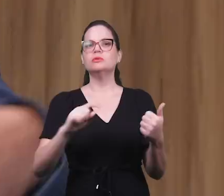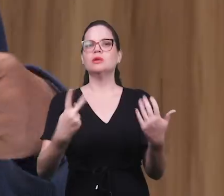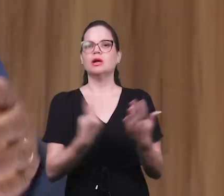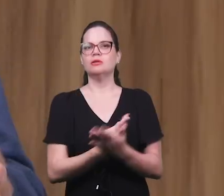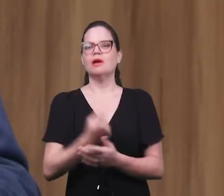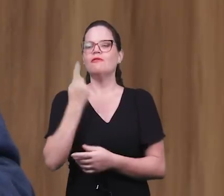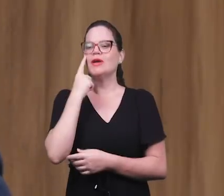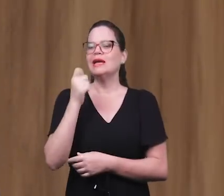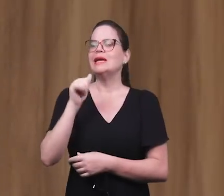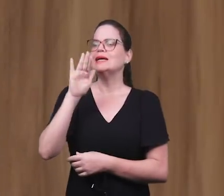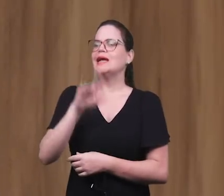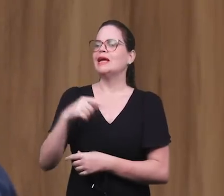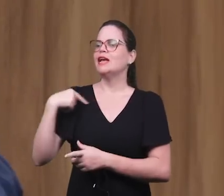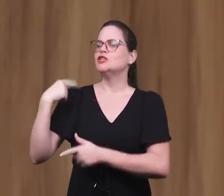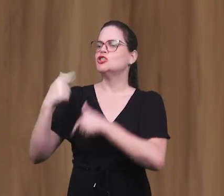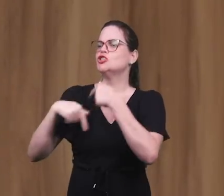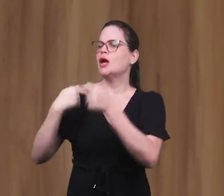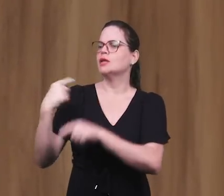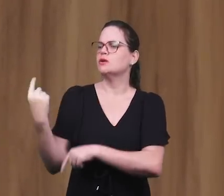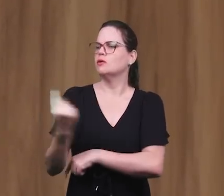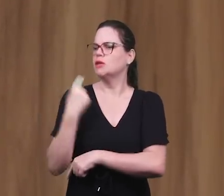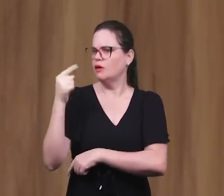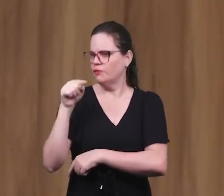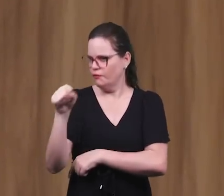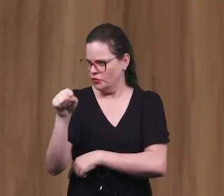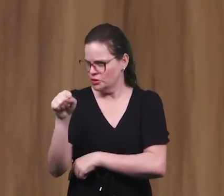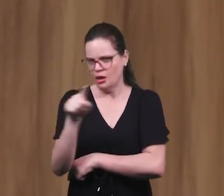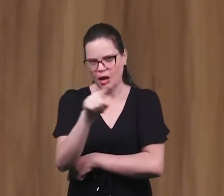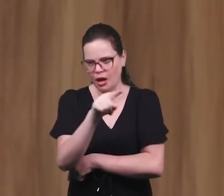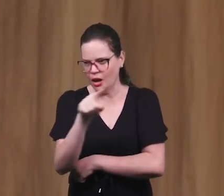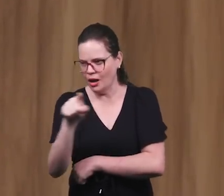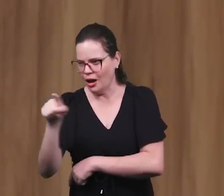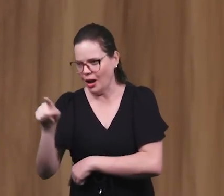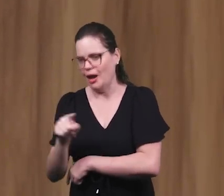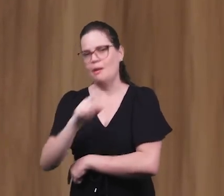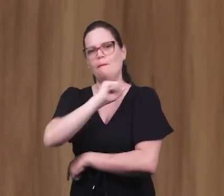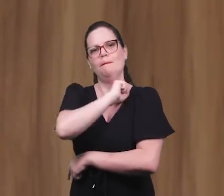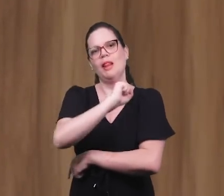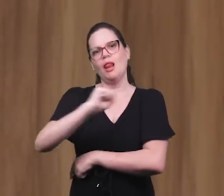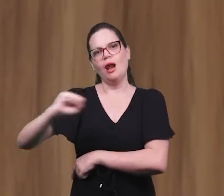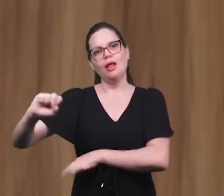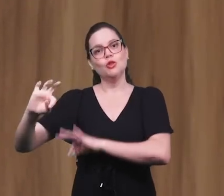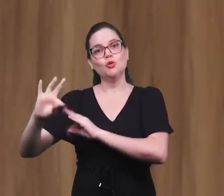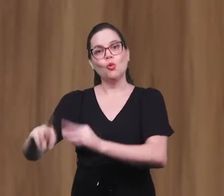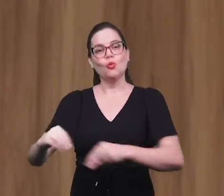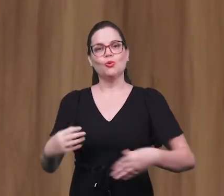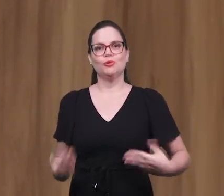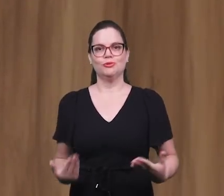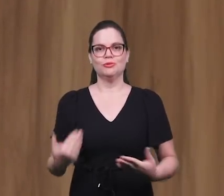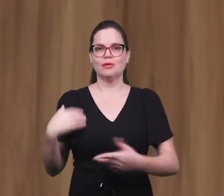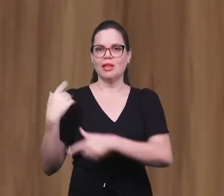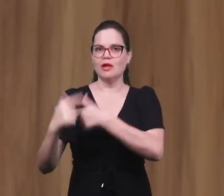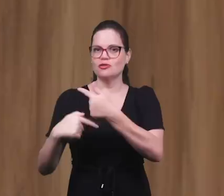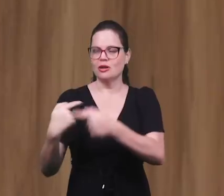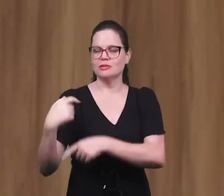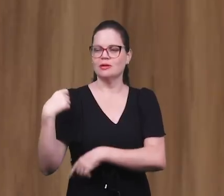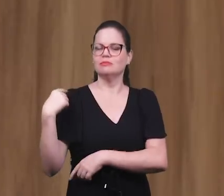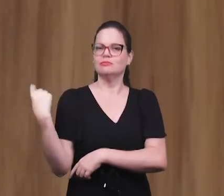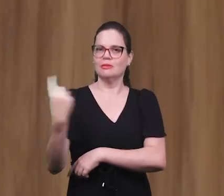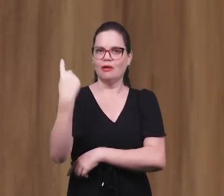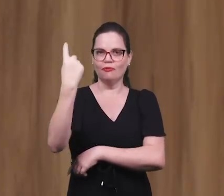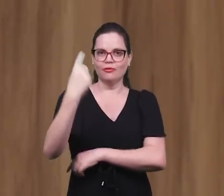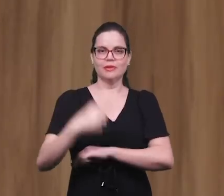matar todo mundo que era descendente de Davi. Certo? Então ele queria saber, e além disso, tinha na época dele, a história retrata,